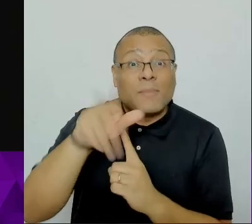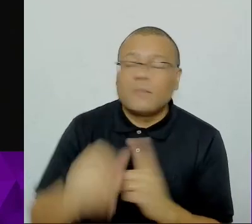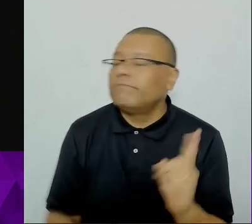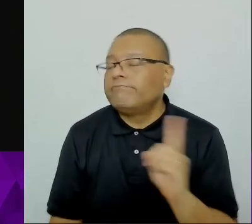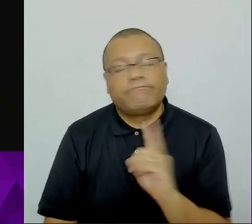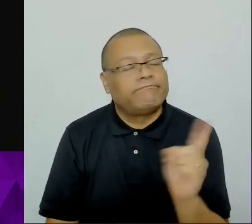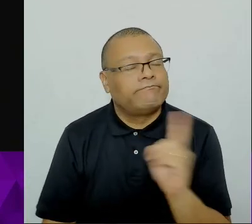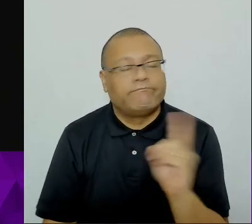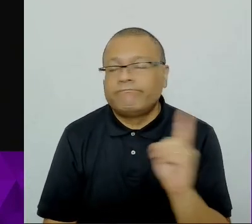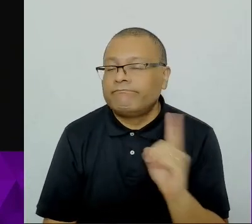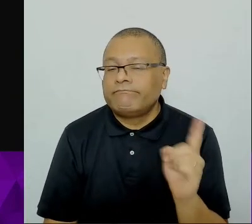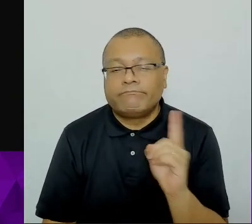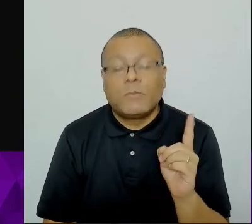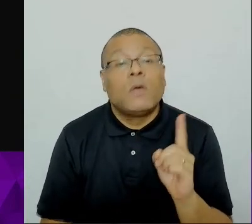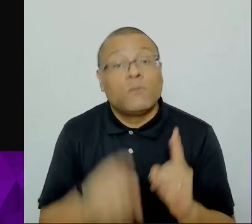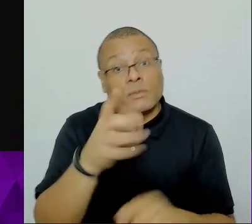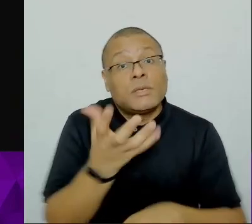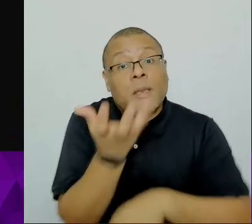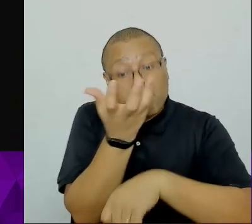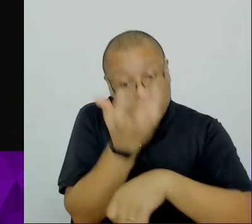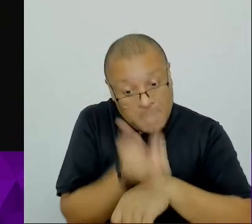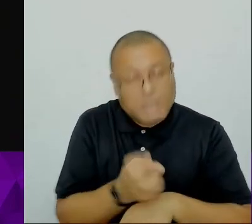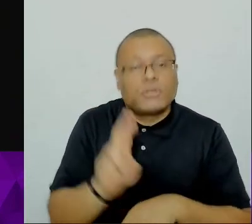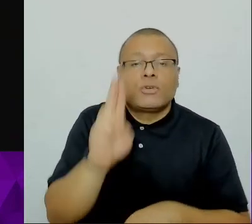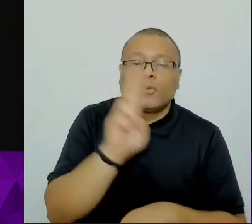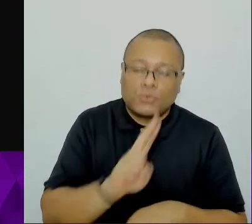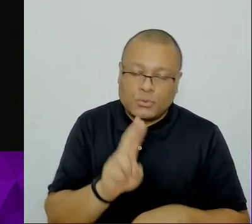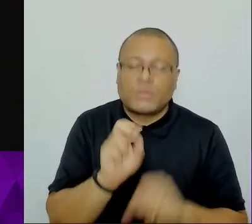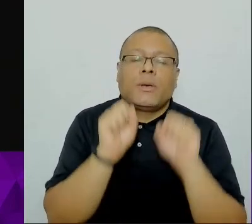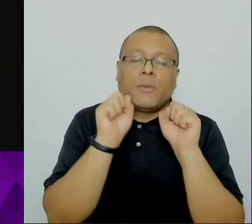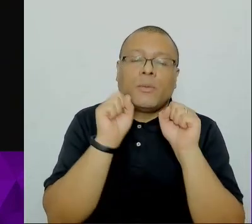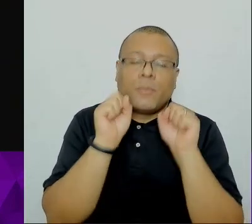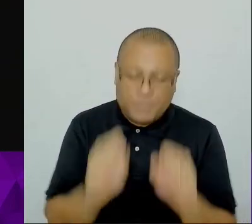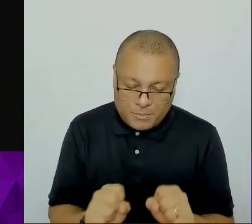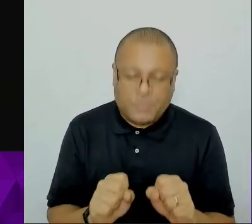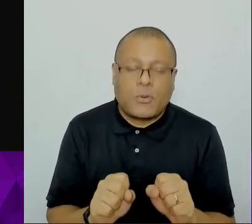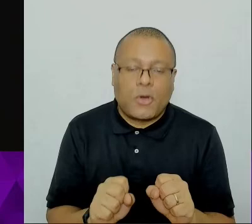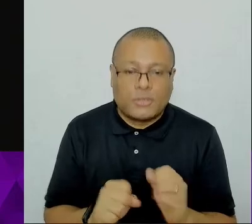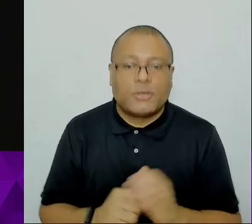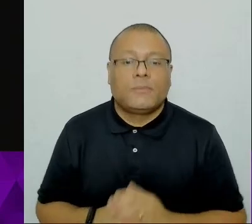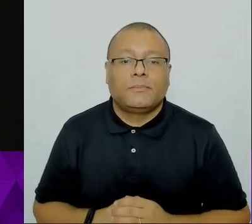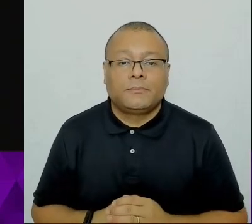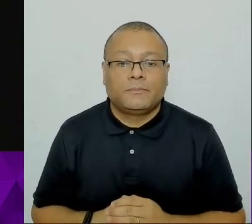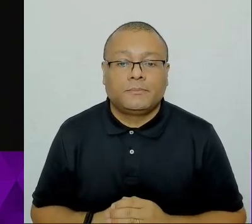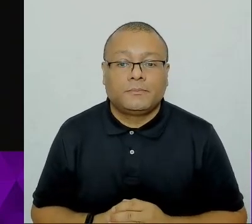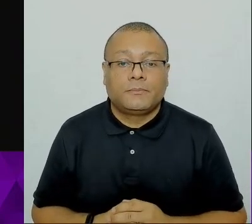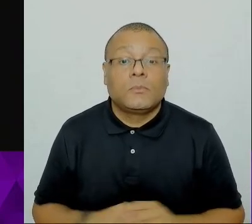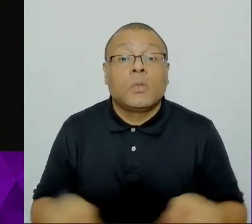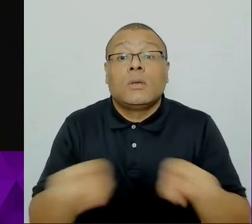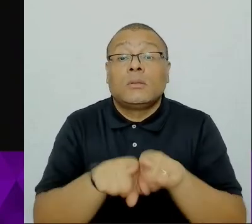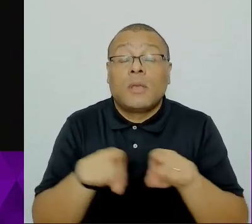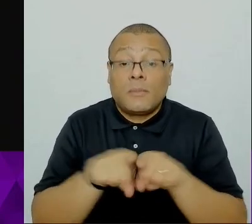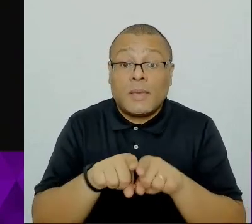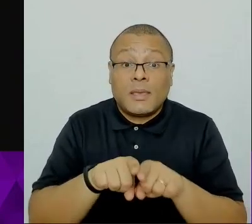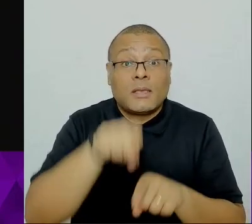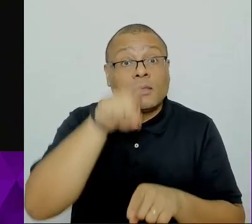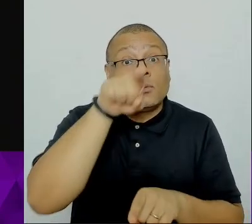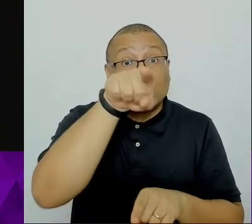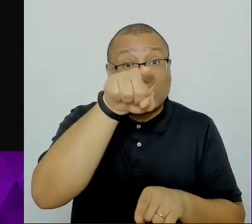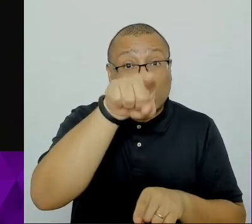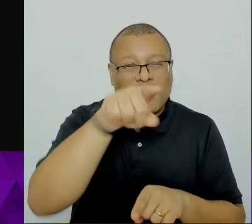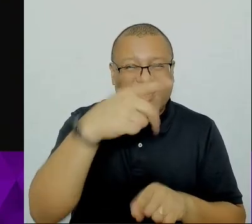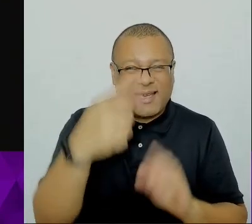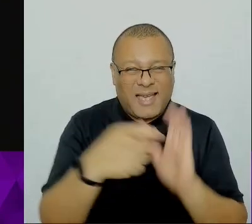ficam disponíveis para download mesmo, então você pode baixar o checkpoint desse modelo aqui e incorporar ele na sua